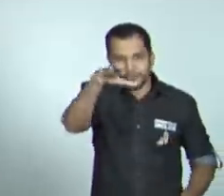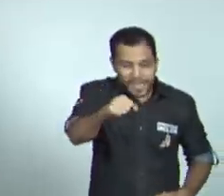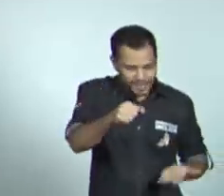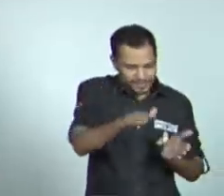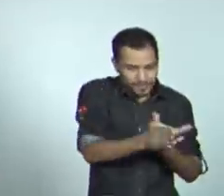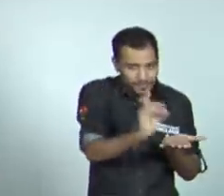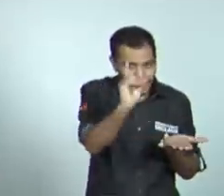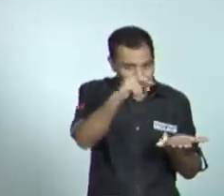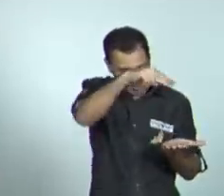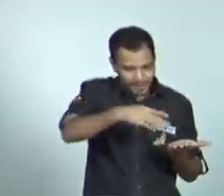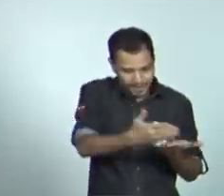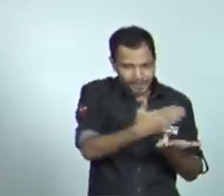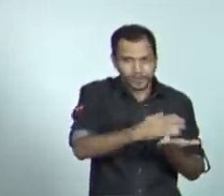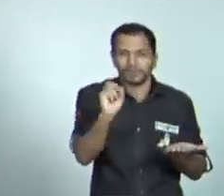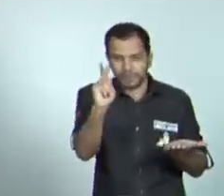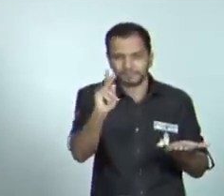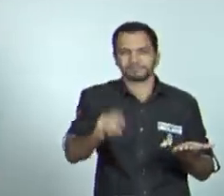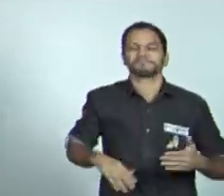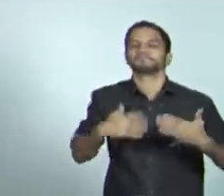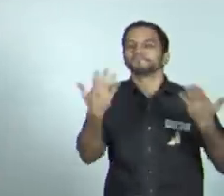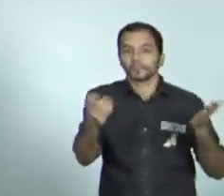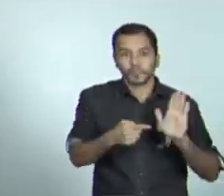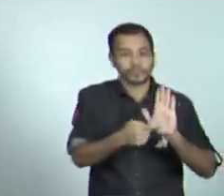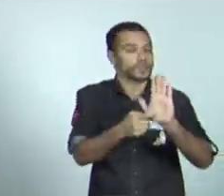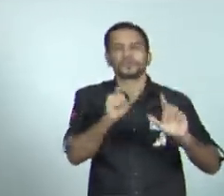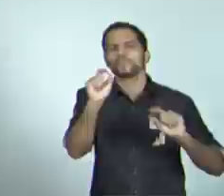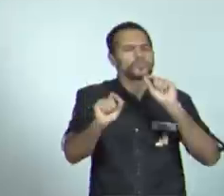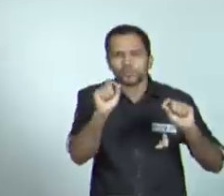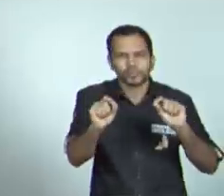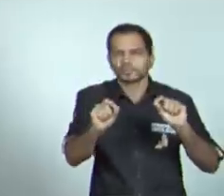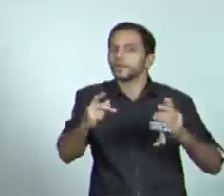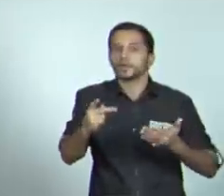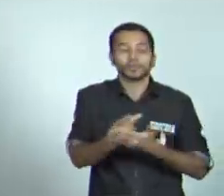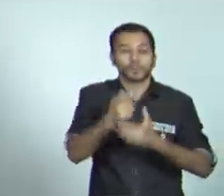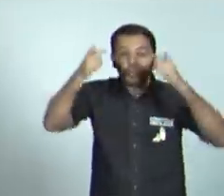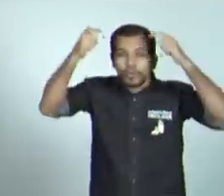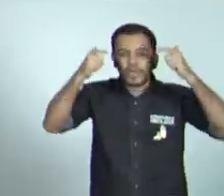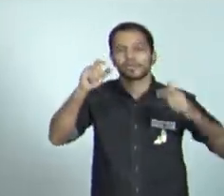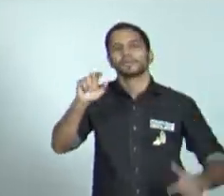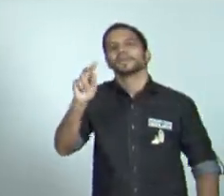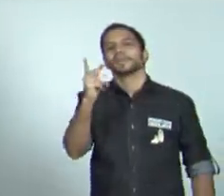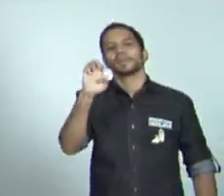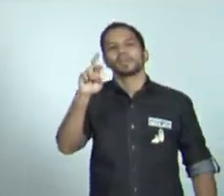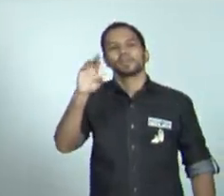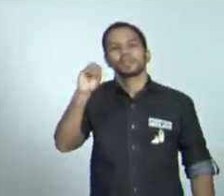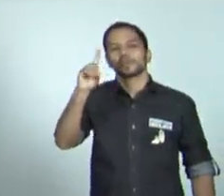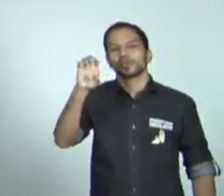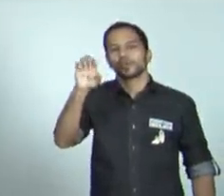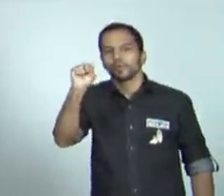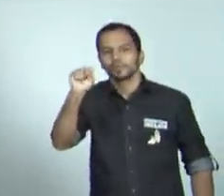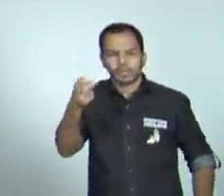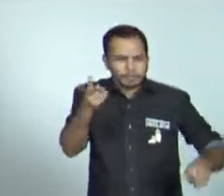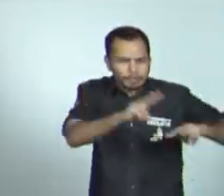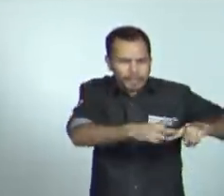capítulo do se diz assim né a sua casião o rei herodes prendeu alguns que pertenciam à